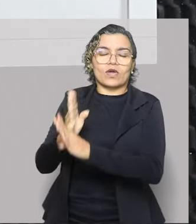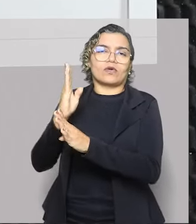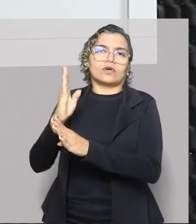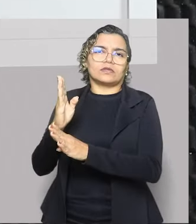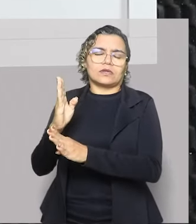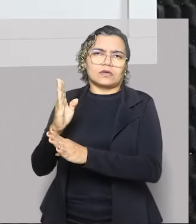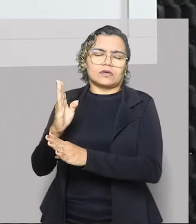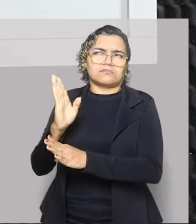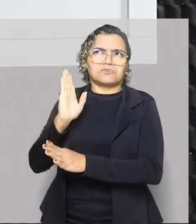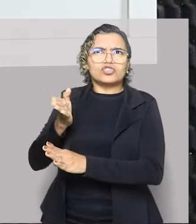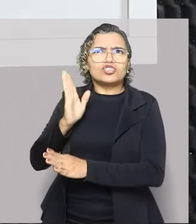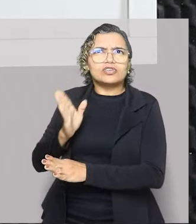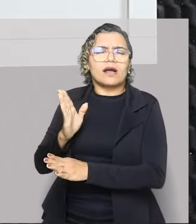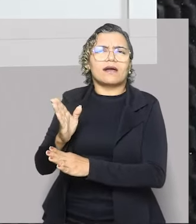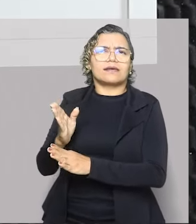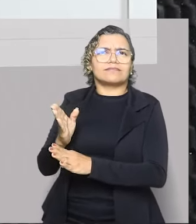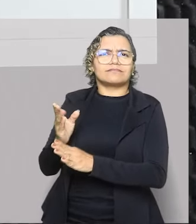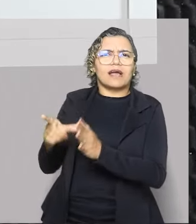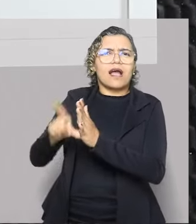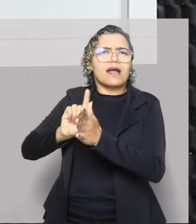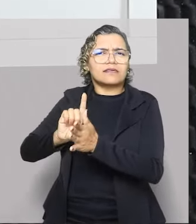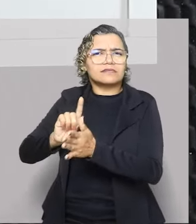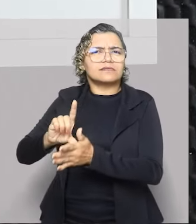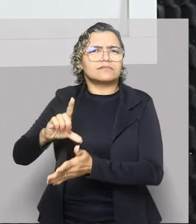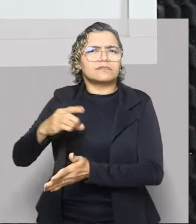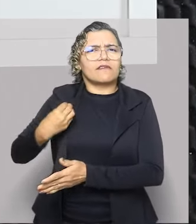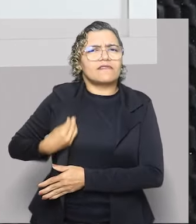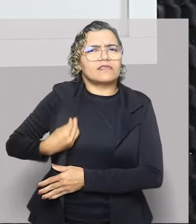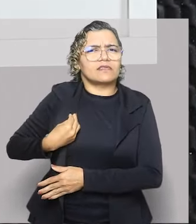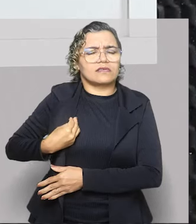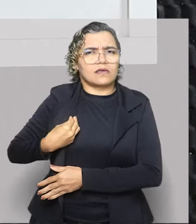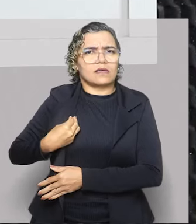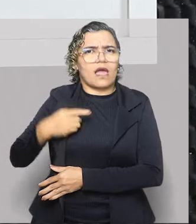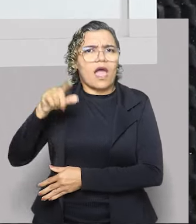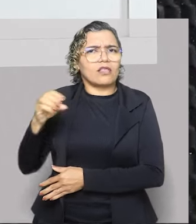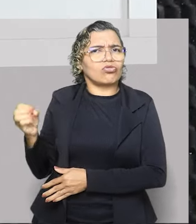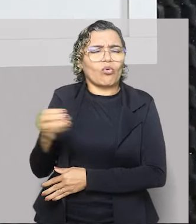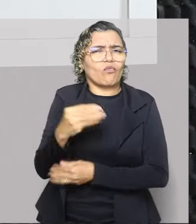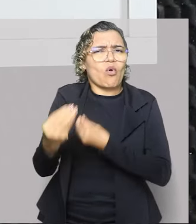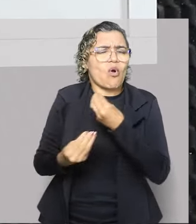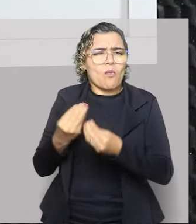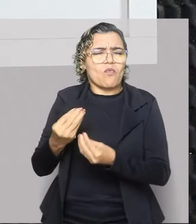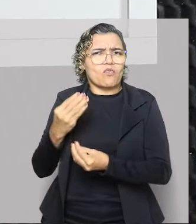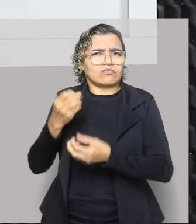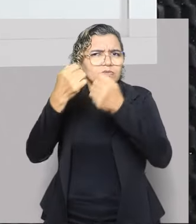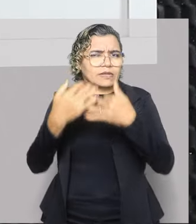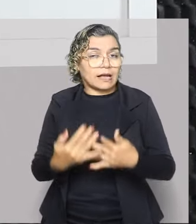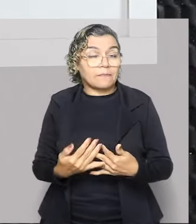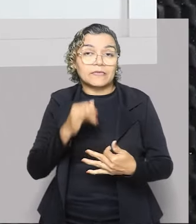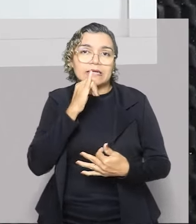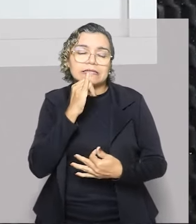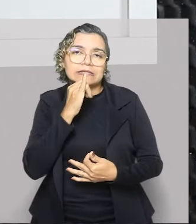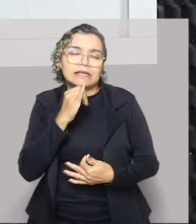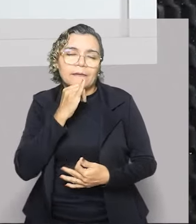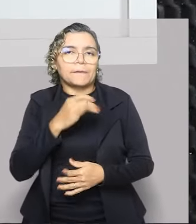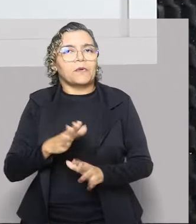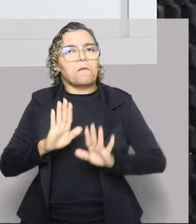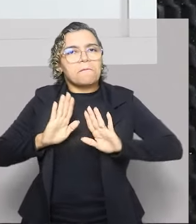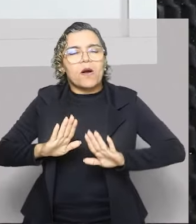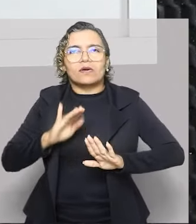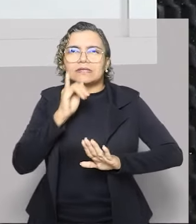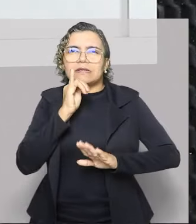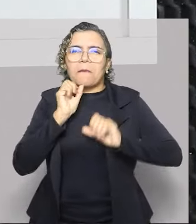espécie existente como é que eu faço para concluir que é um novo indivíduo a gente pode partir né ali do pressuposto